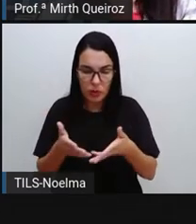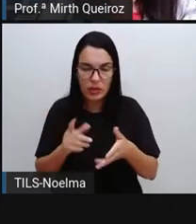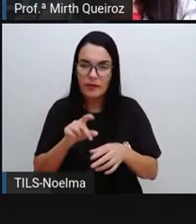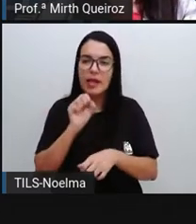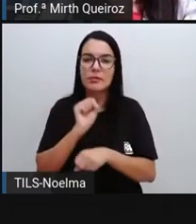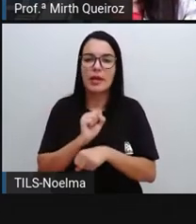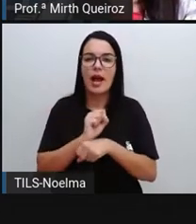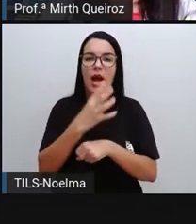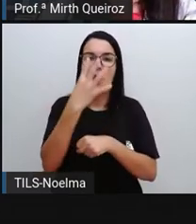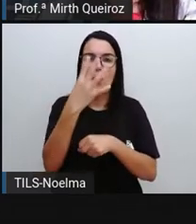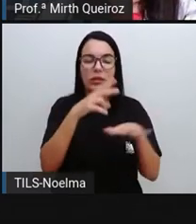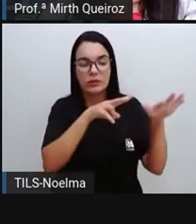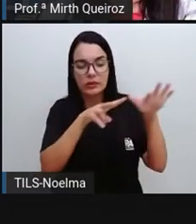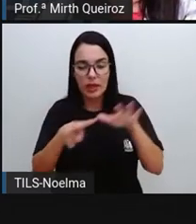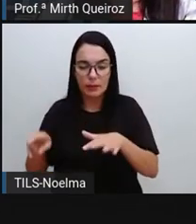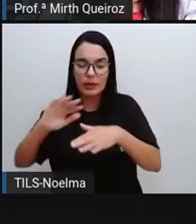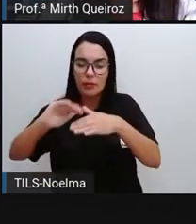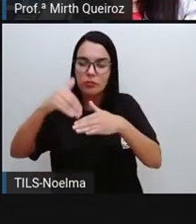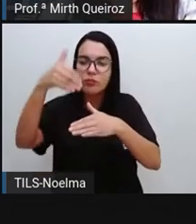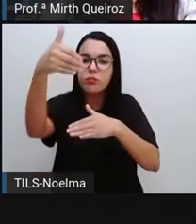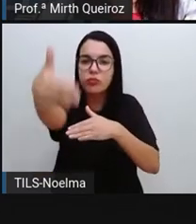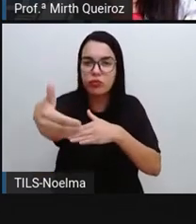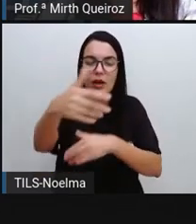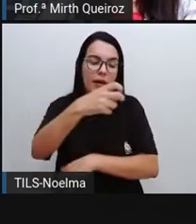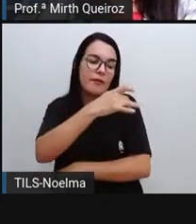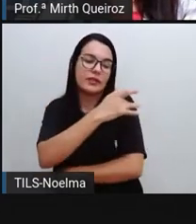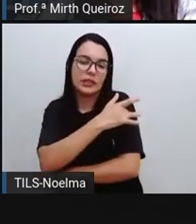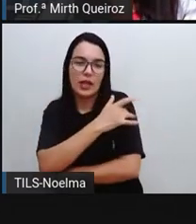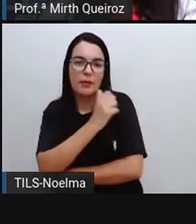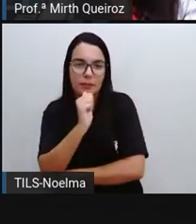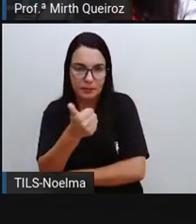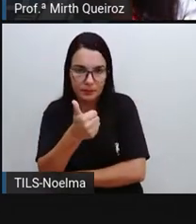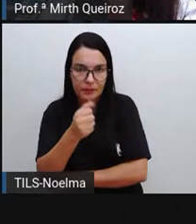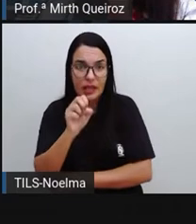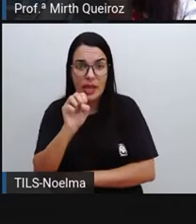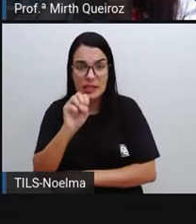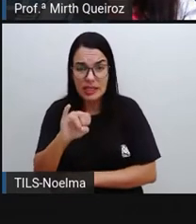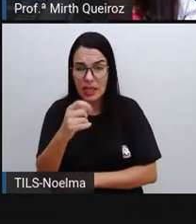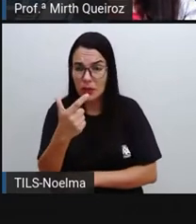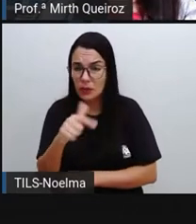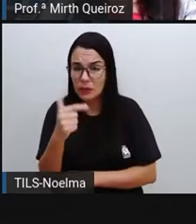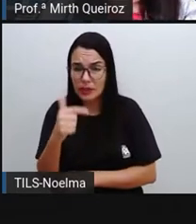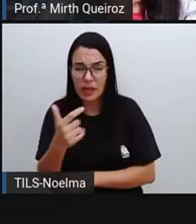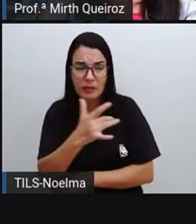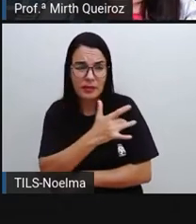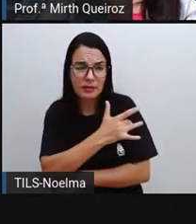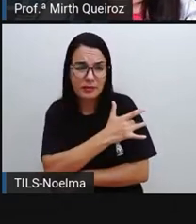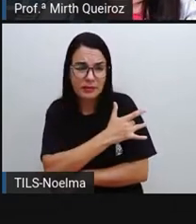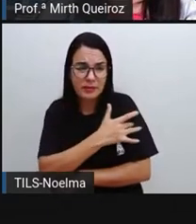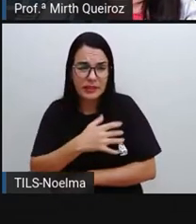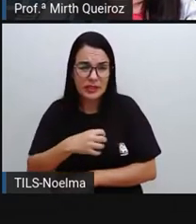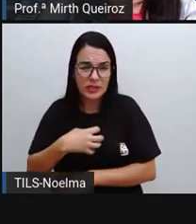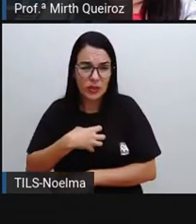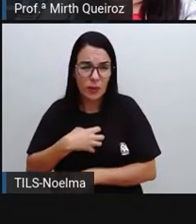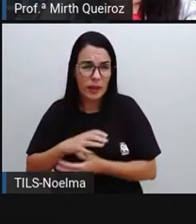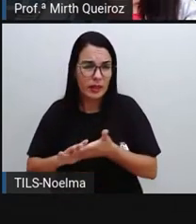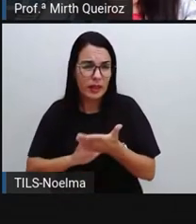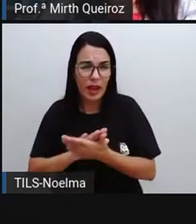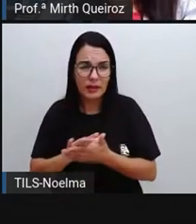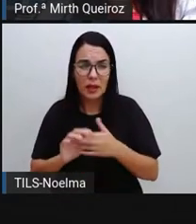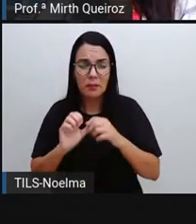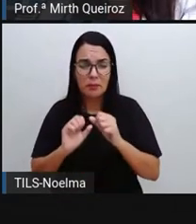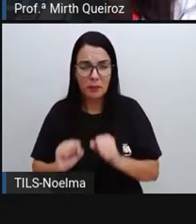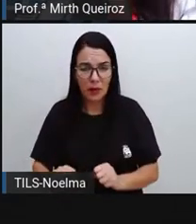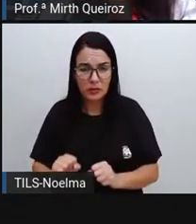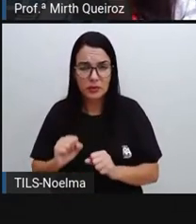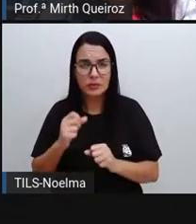4 semanas, certo? Para que eu possa vacinar. Quem não teve os sintomas, pode se vacinar 4 semanas depois